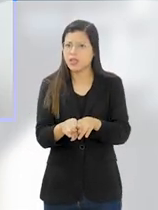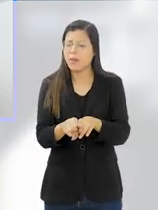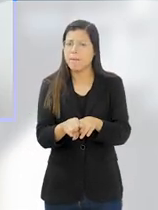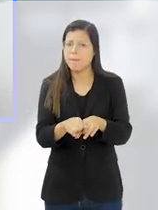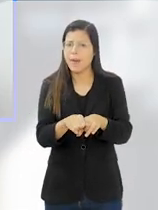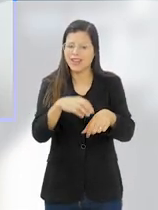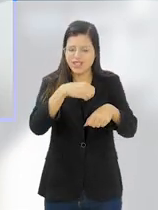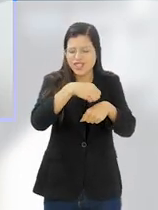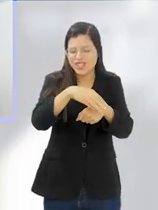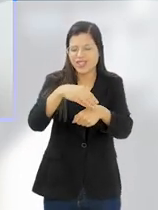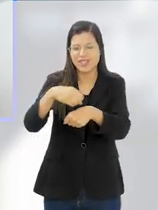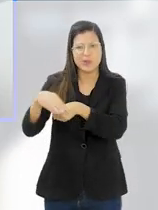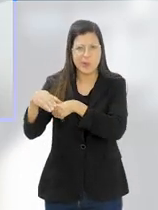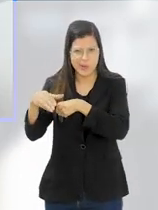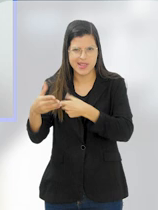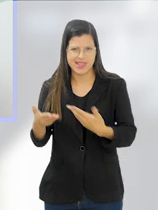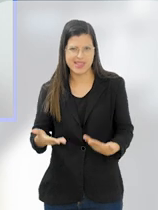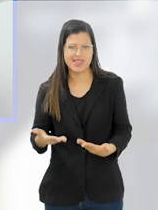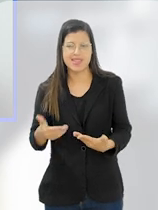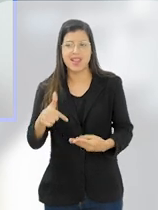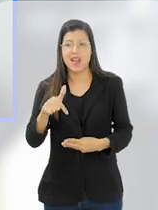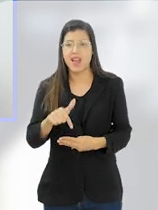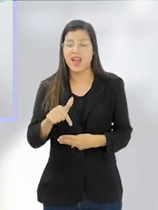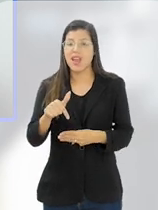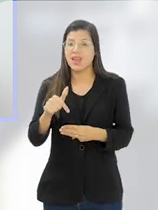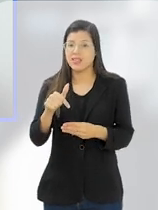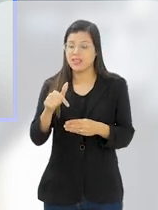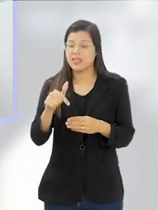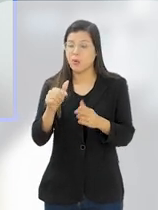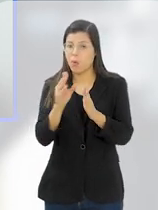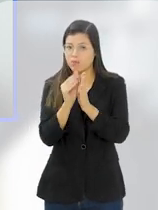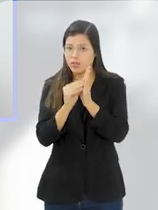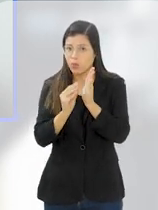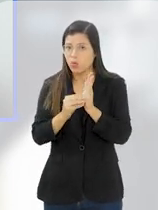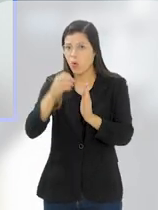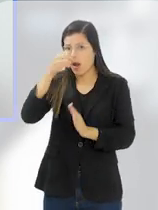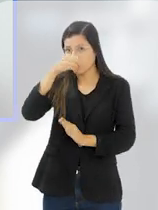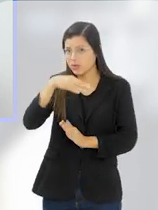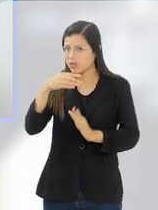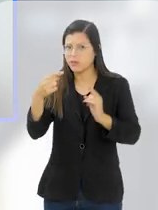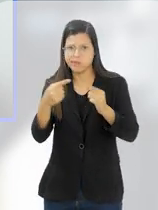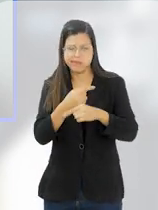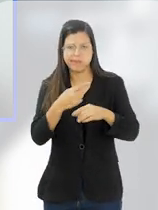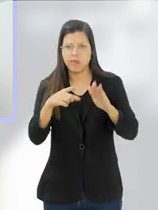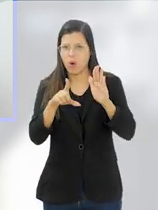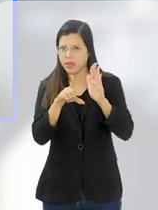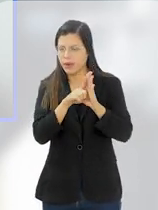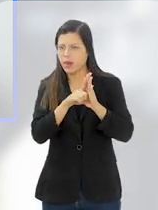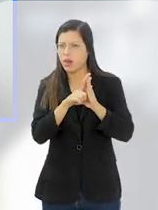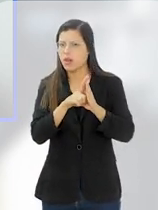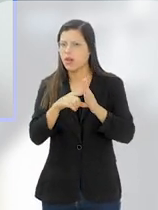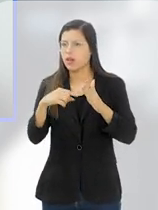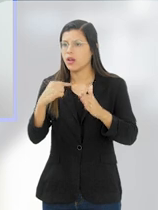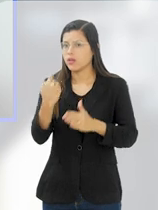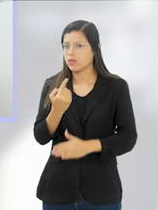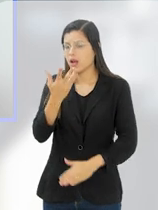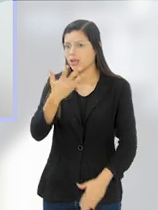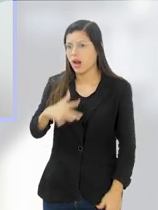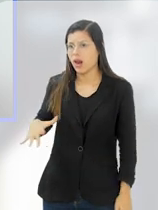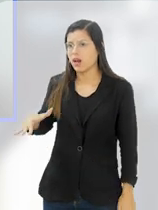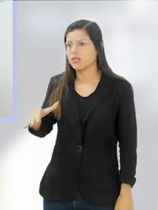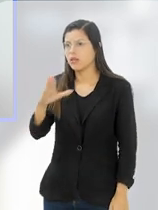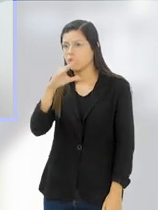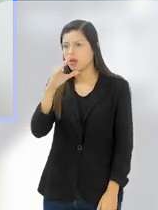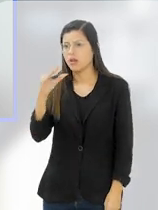né? Esse conteúdo, claramente, como o Dr. Daniel já falou, abusivo e ilegal. Então, no nosso entendimento, as crianças e os adolescentes só estão